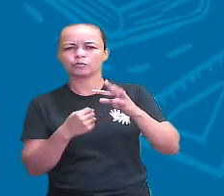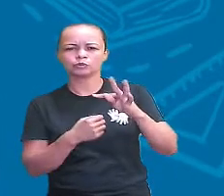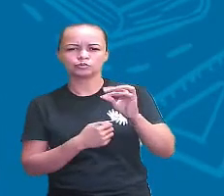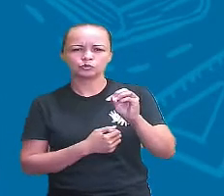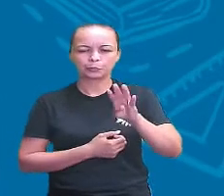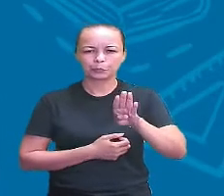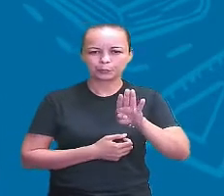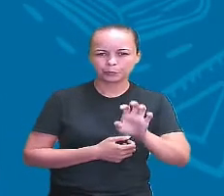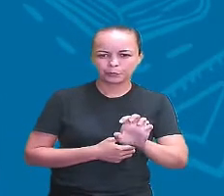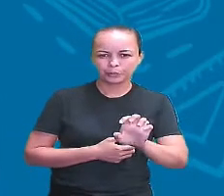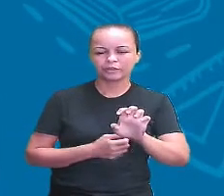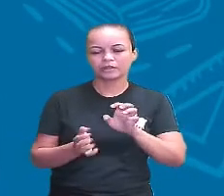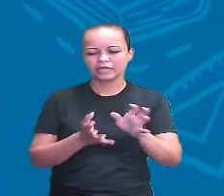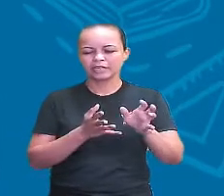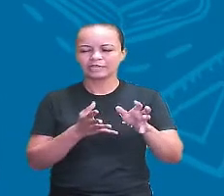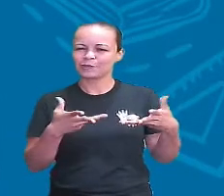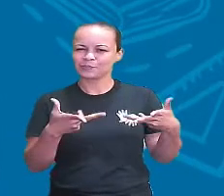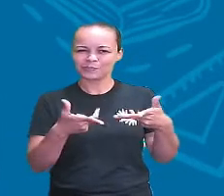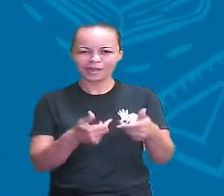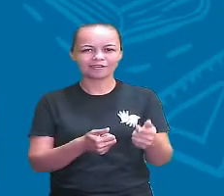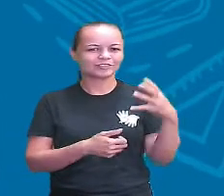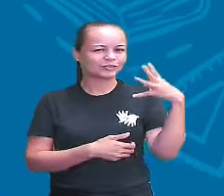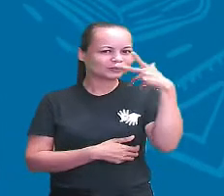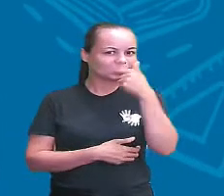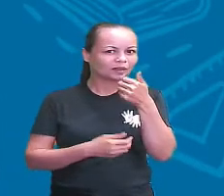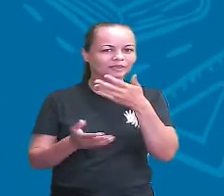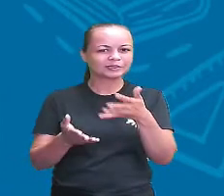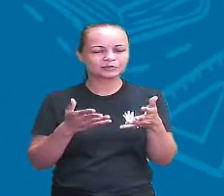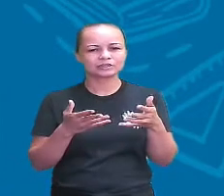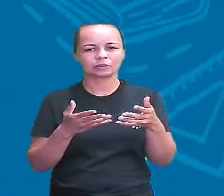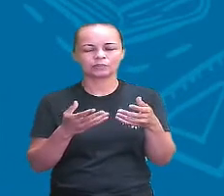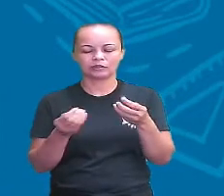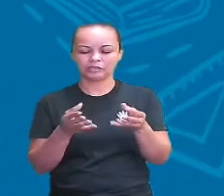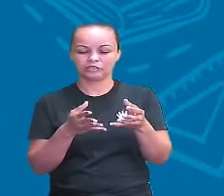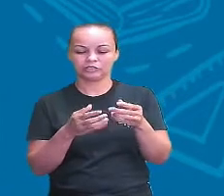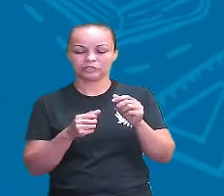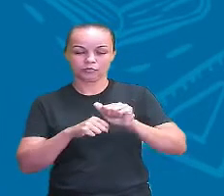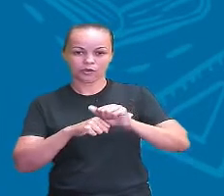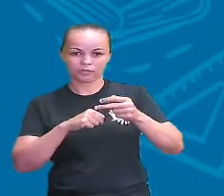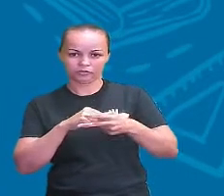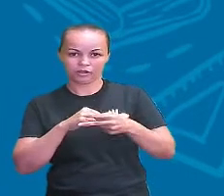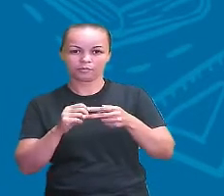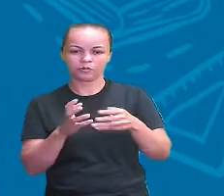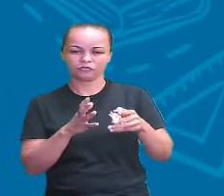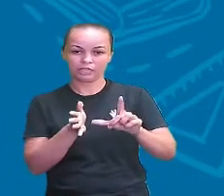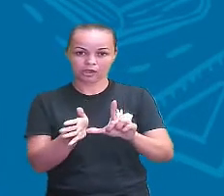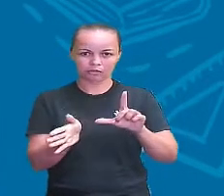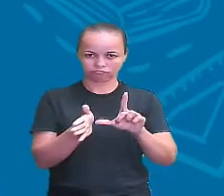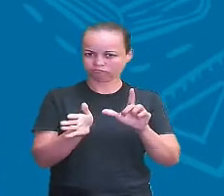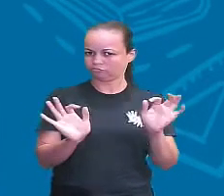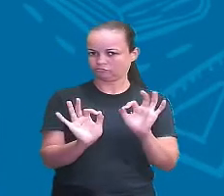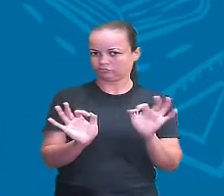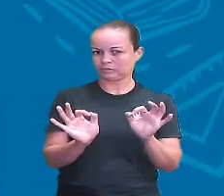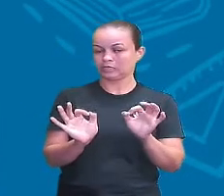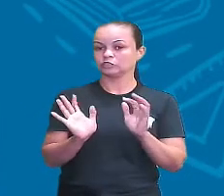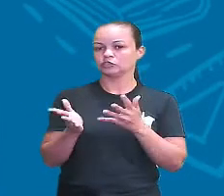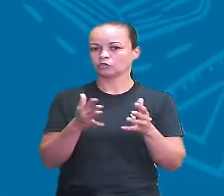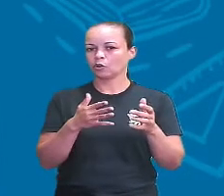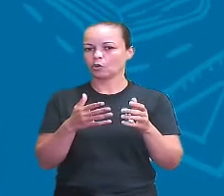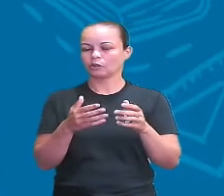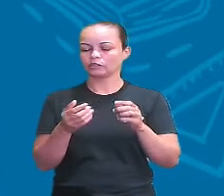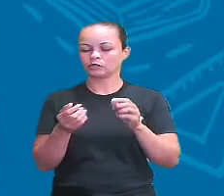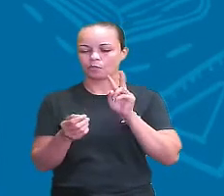to be lindo, maravilhoso. Ele não deixa que o advérbio ele fique antes dele. Então, a exceção aí é só no verbo to